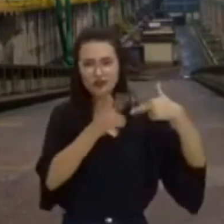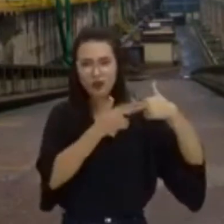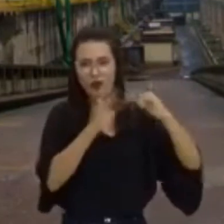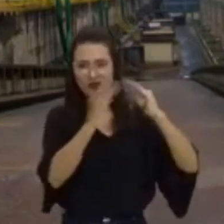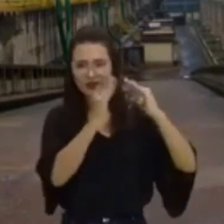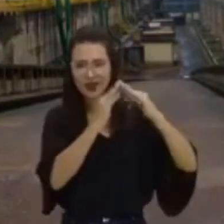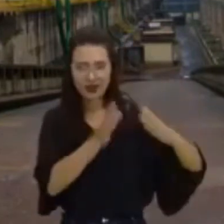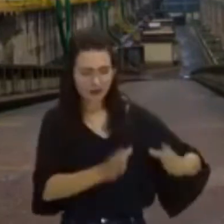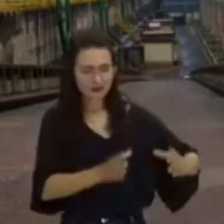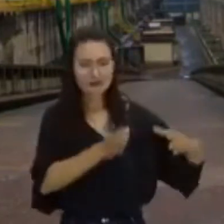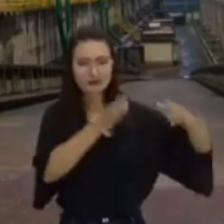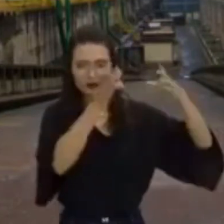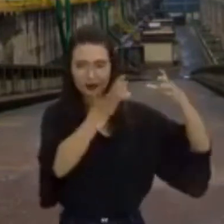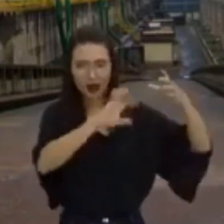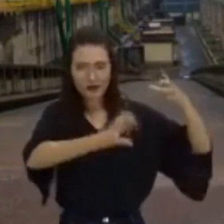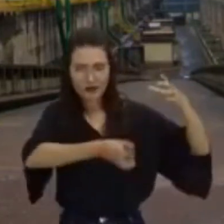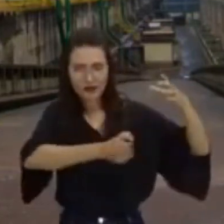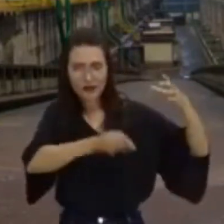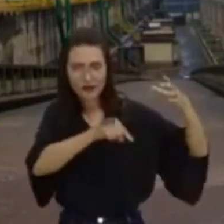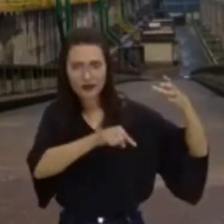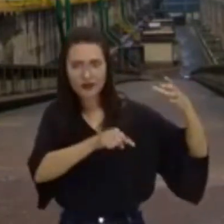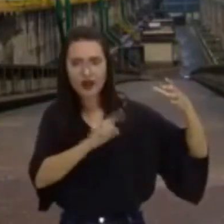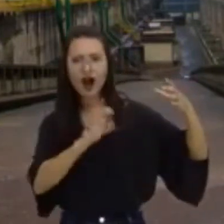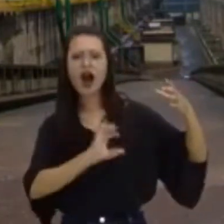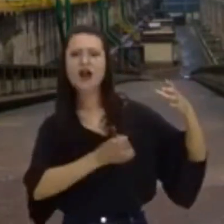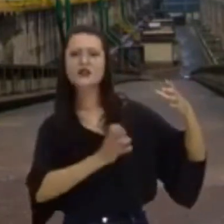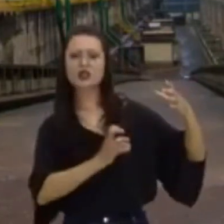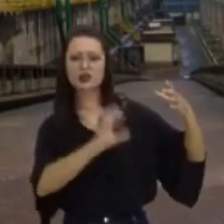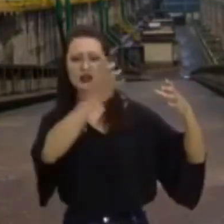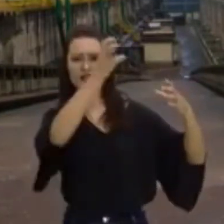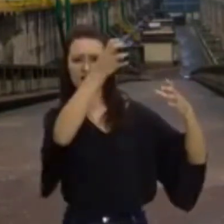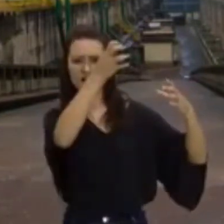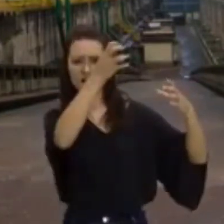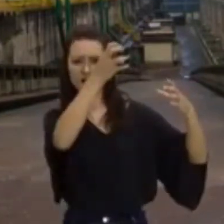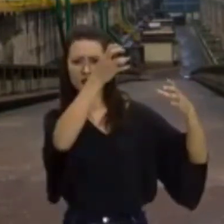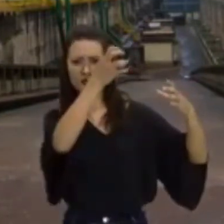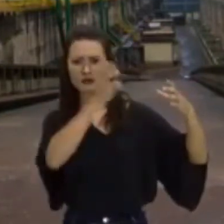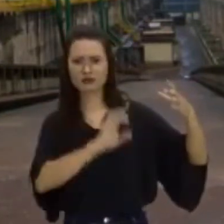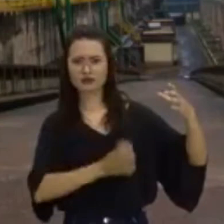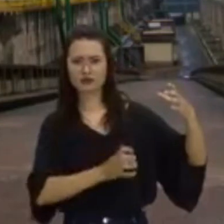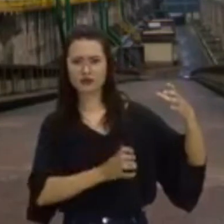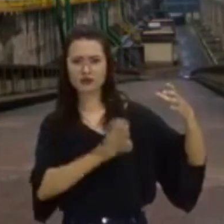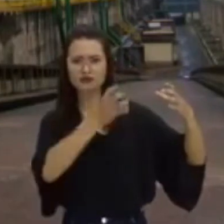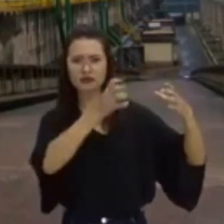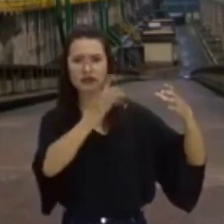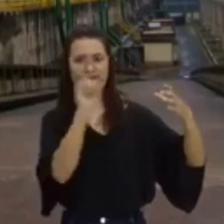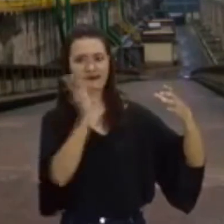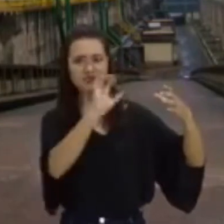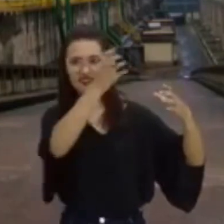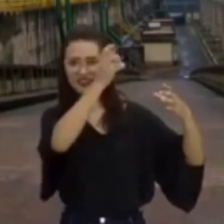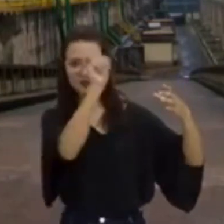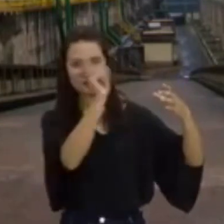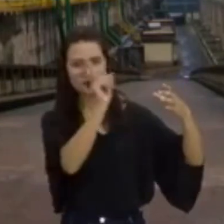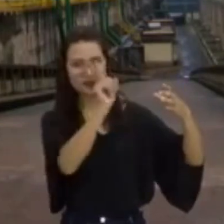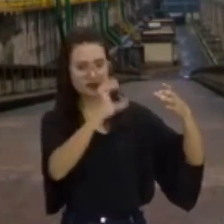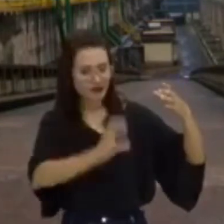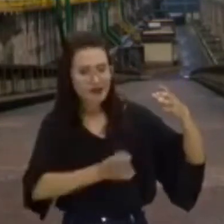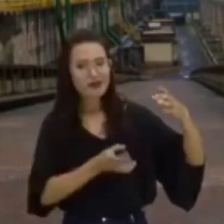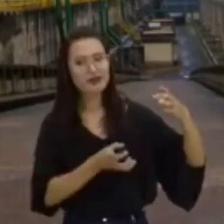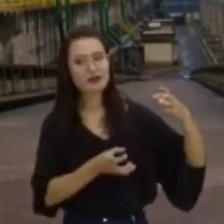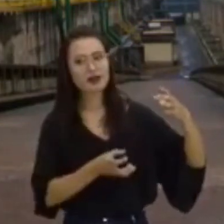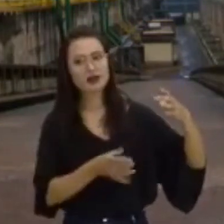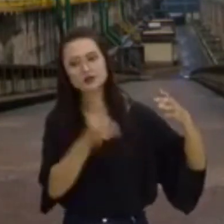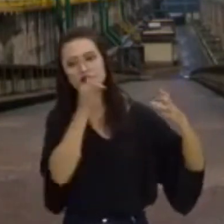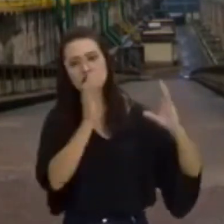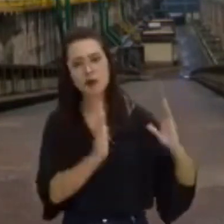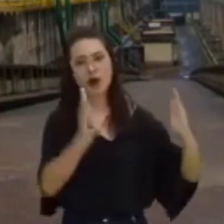Nas nossas casas. Onde é que é posta a torneirinha? É na parte de cima? Não, né? Uma caixa d'água. O